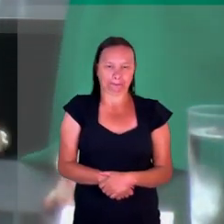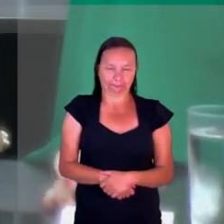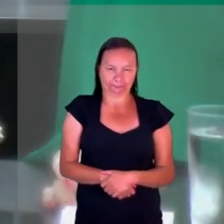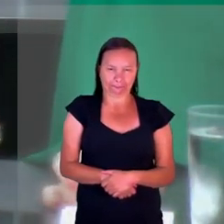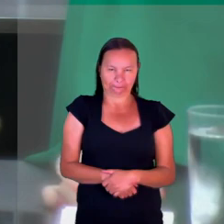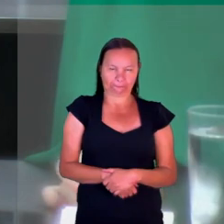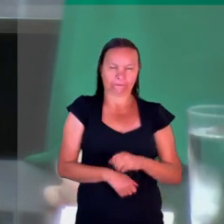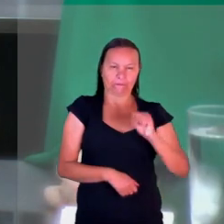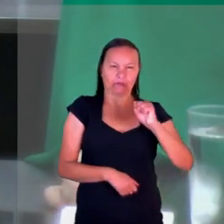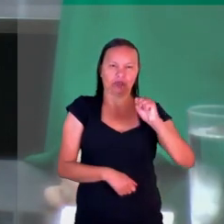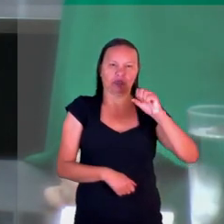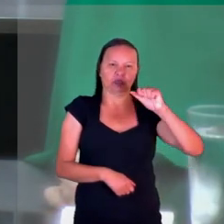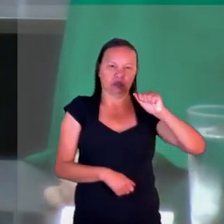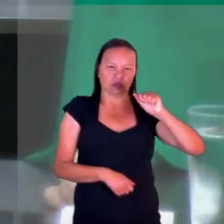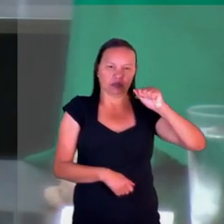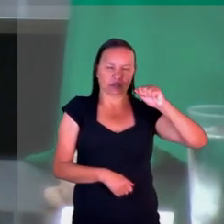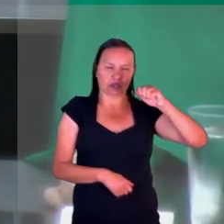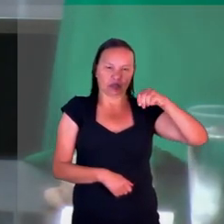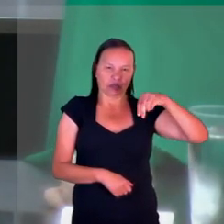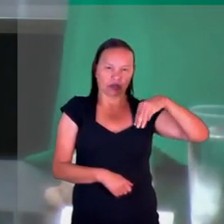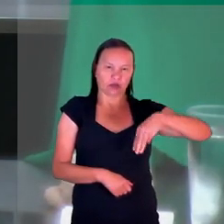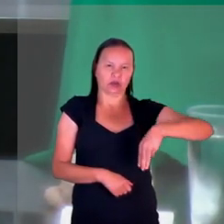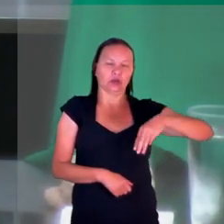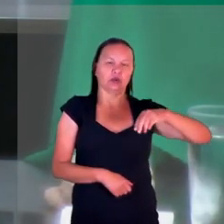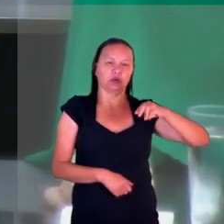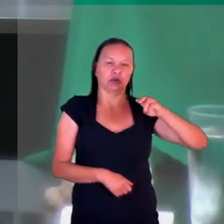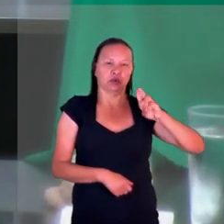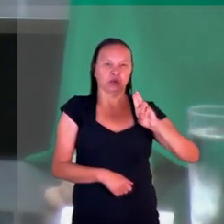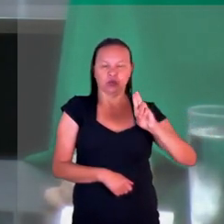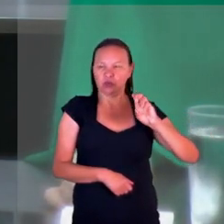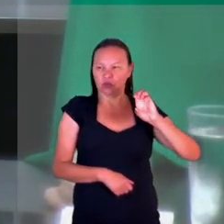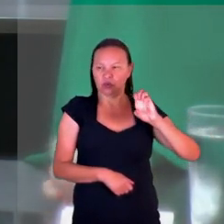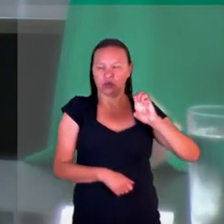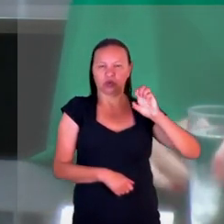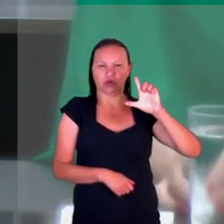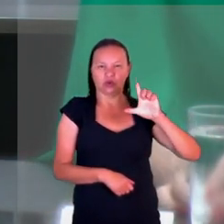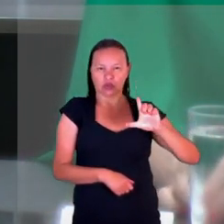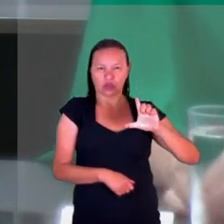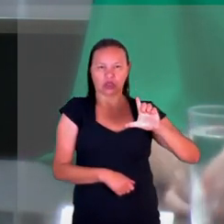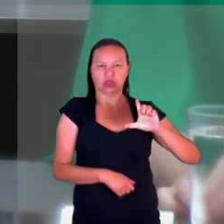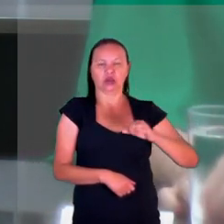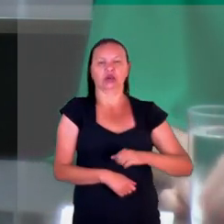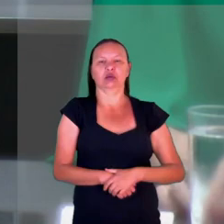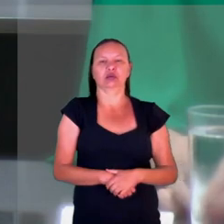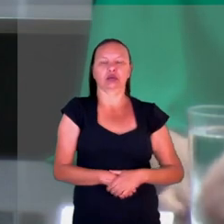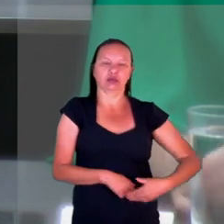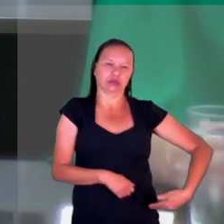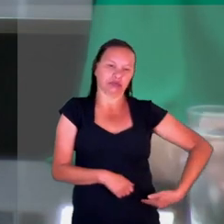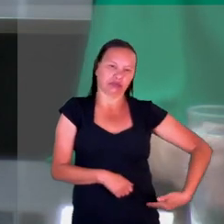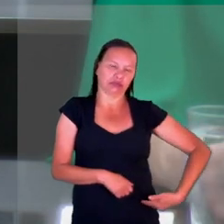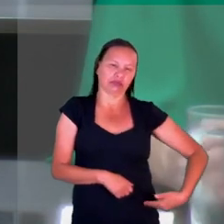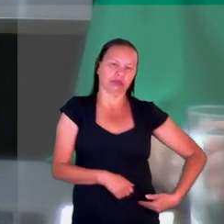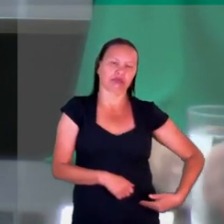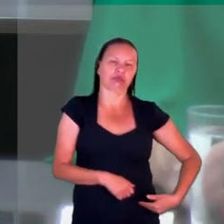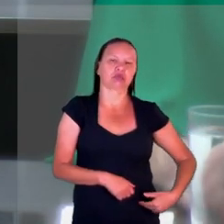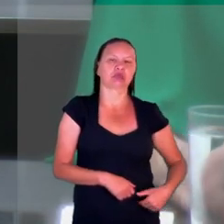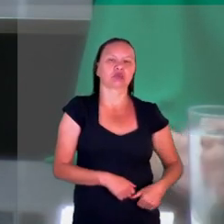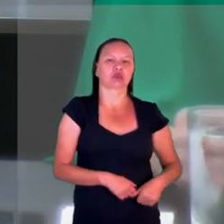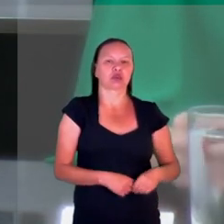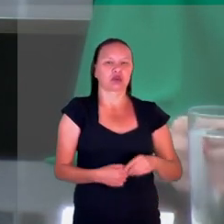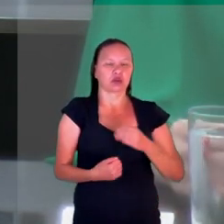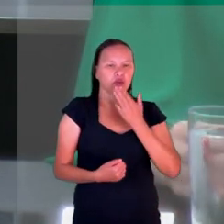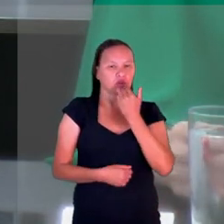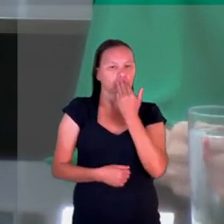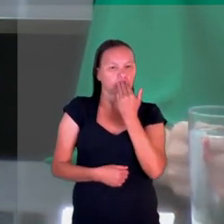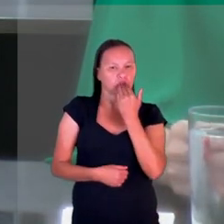Samuel elas convergiram nesse aspecto com relação à fome e à qualidade do alimento nãoé eh